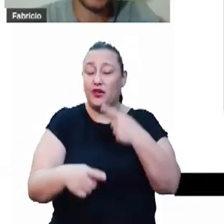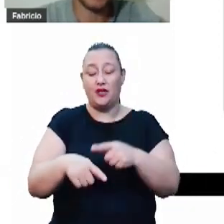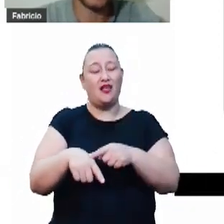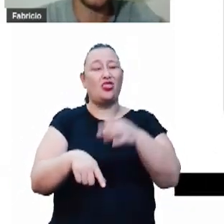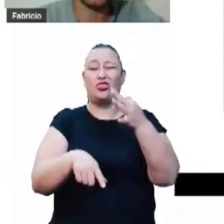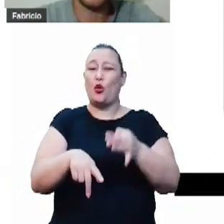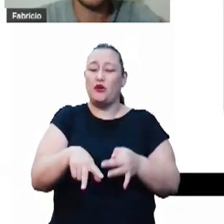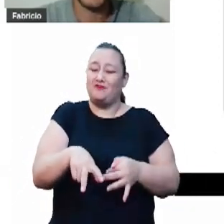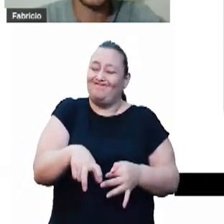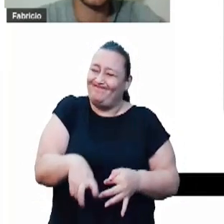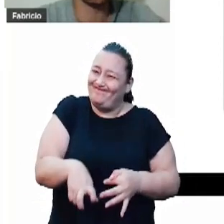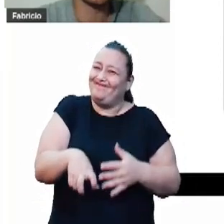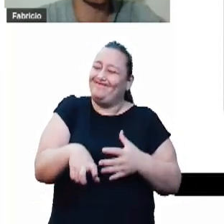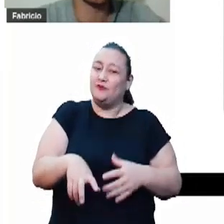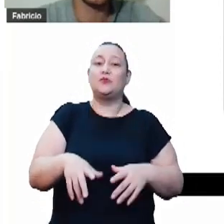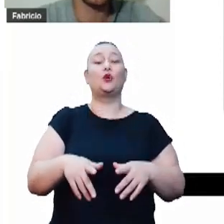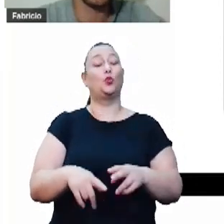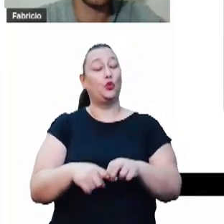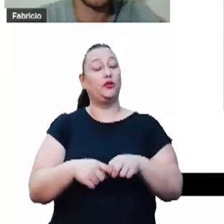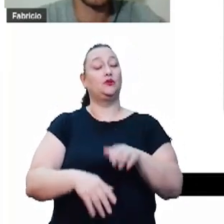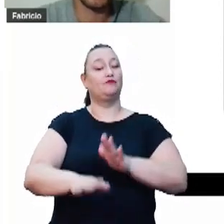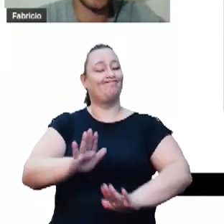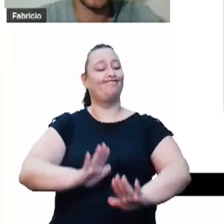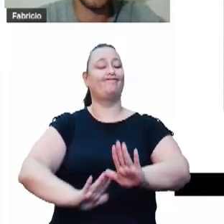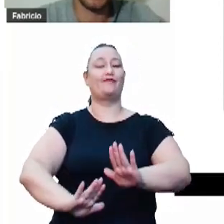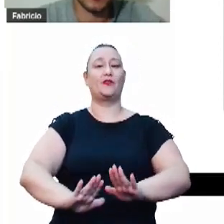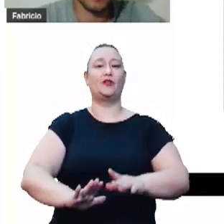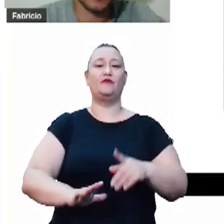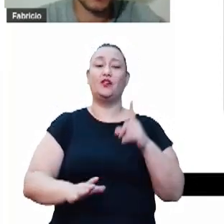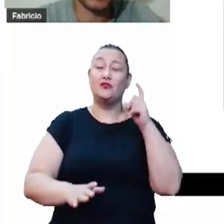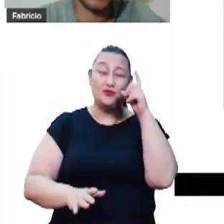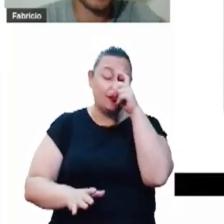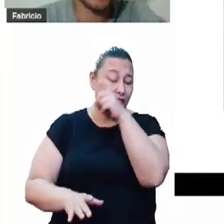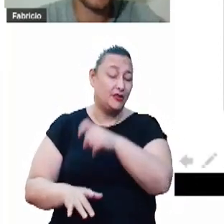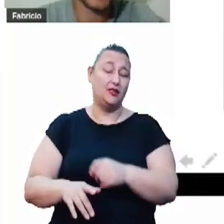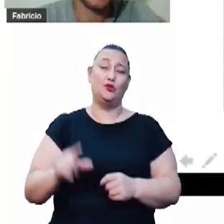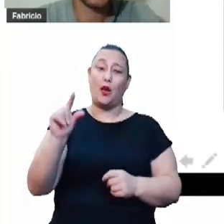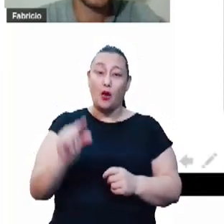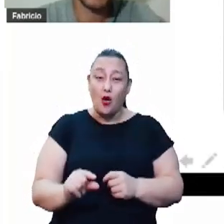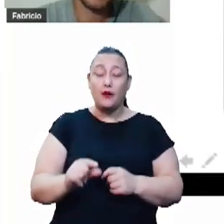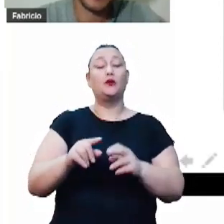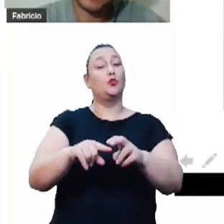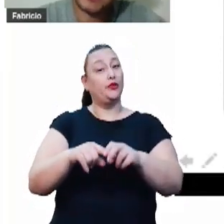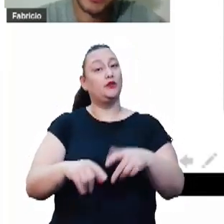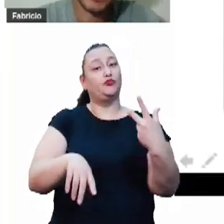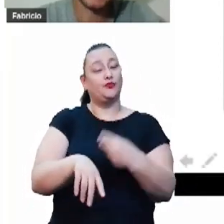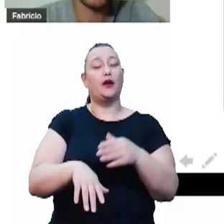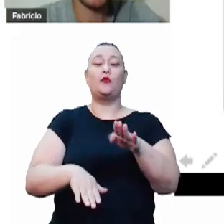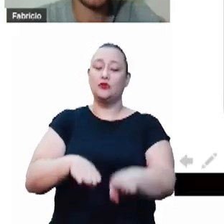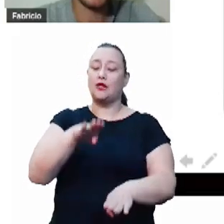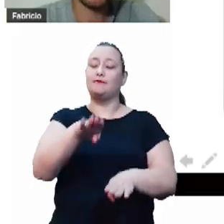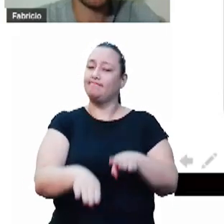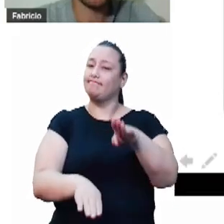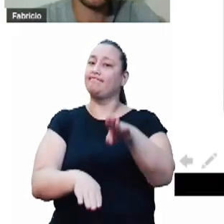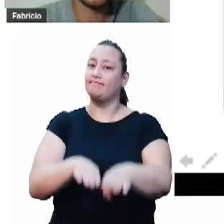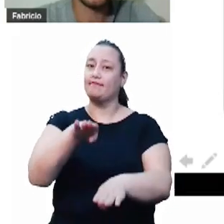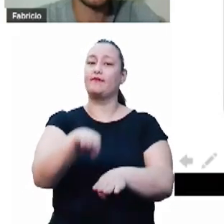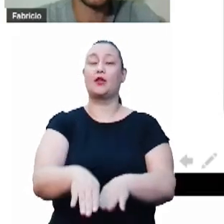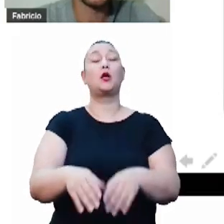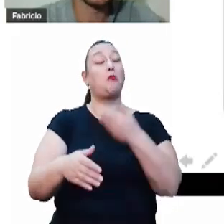sempre contraído e aí a amplitude do movimento da pessoa fica reduzida. Tá? Pode melhorar a resistência do